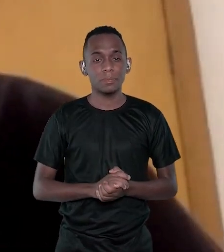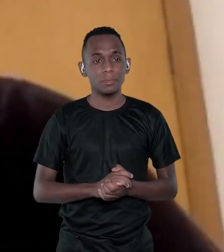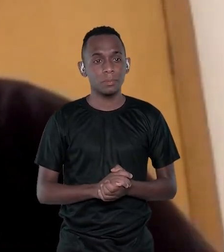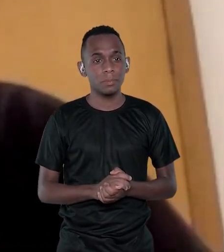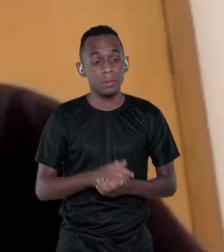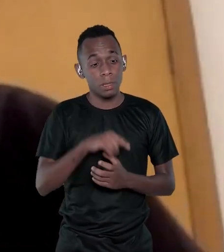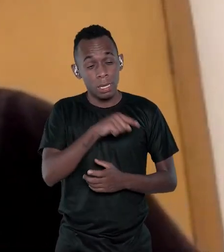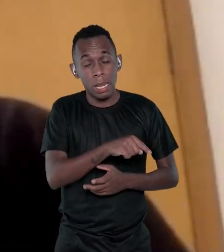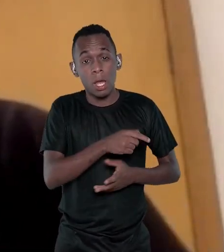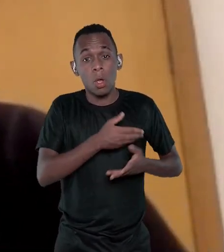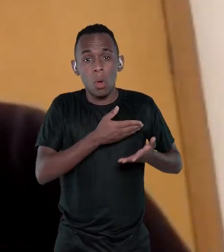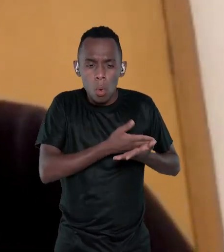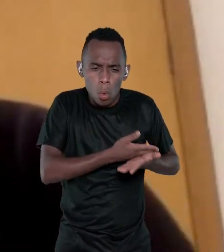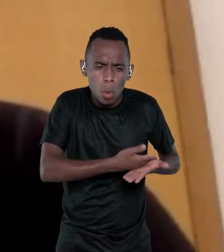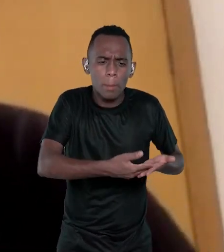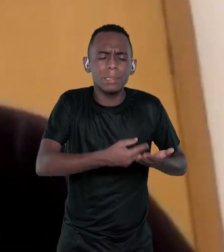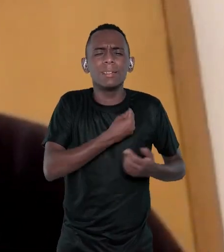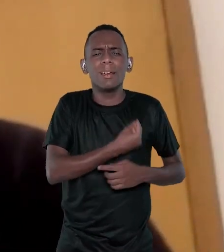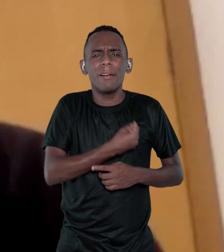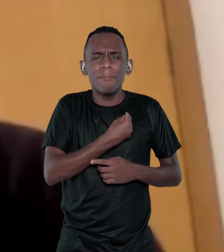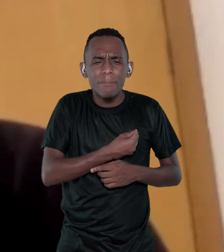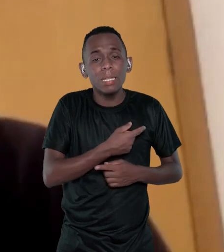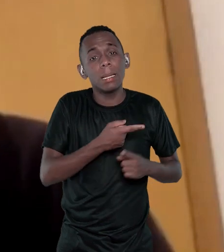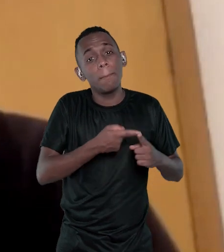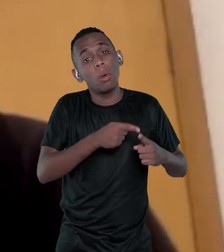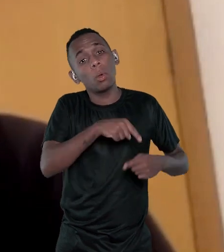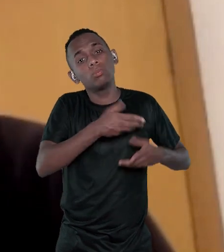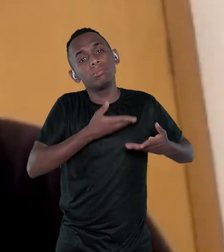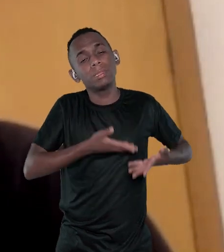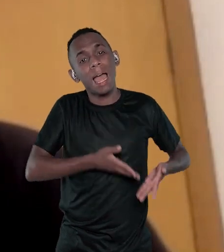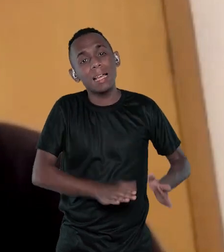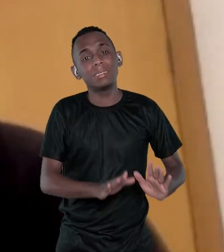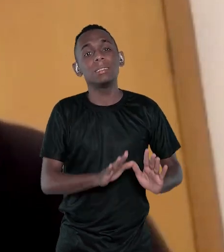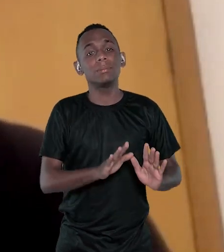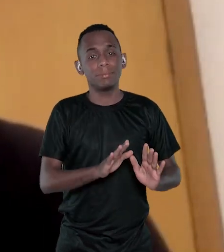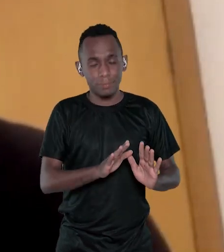eu comecei a minha vida, eu nasci,